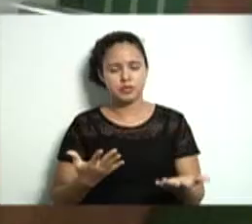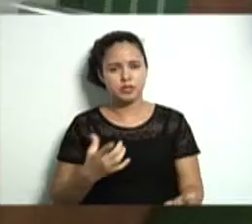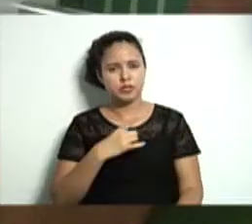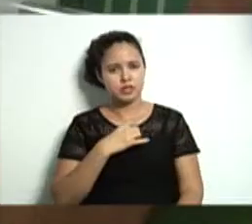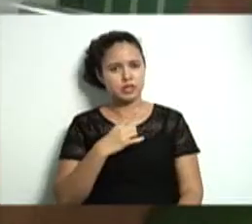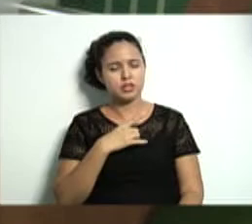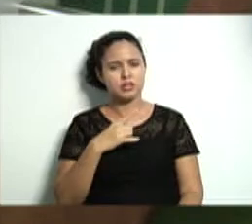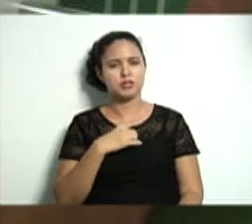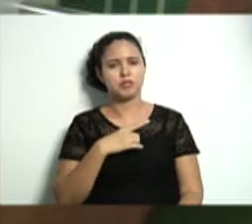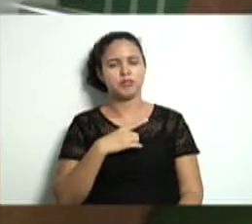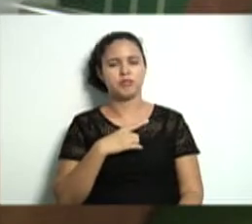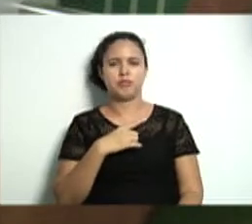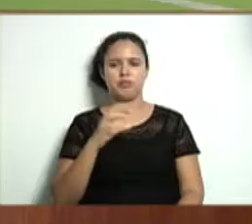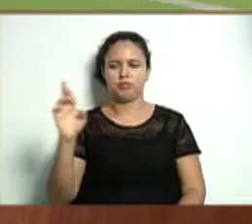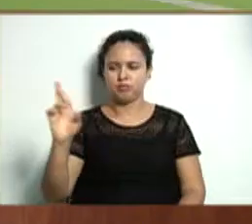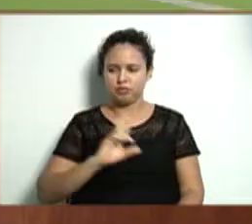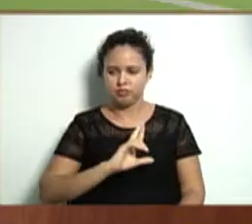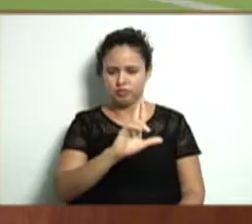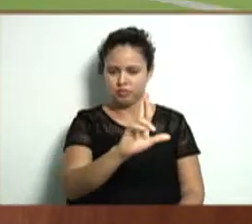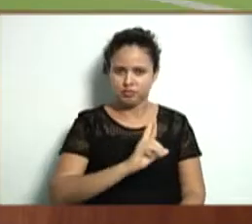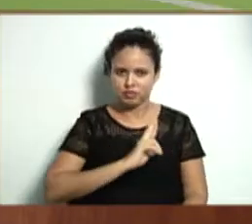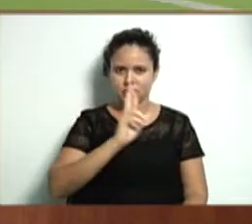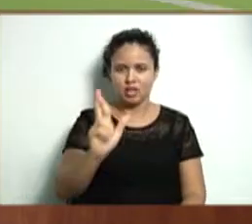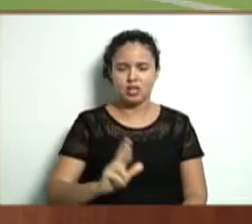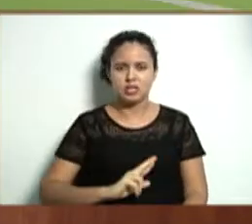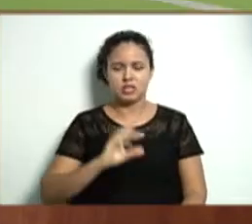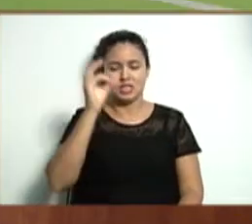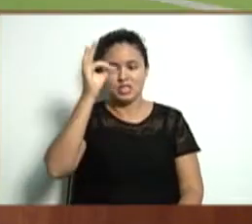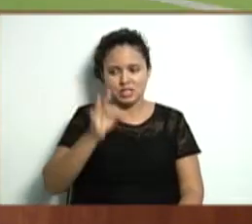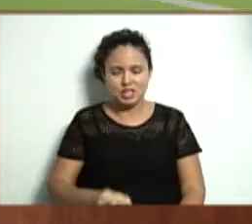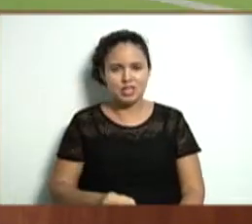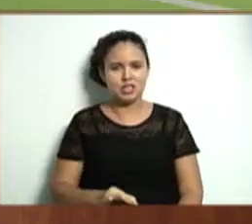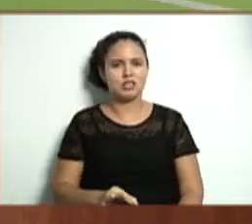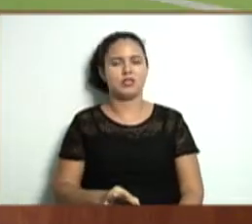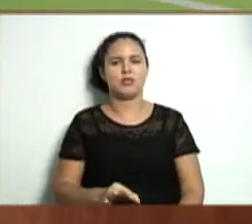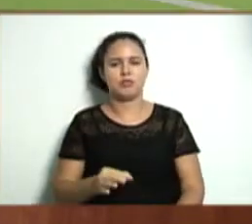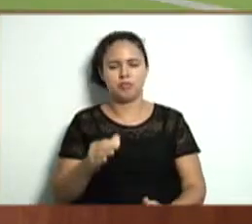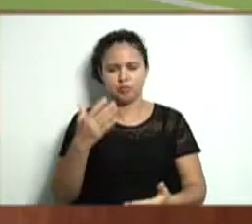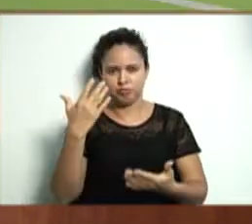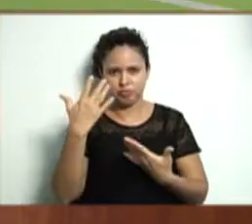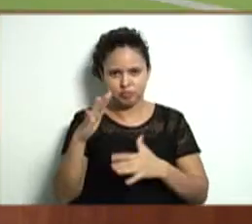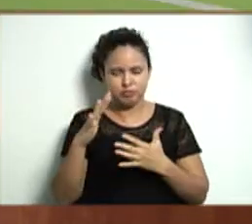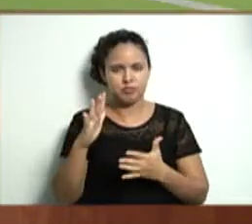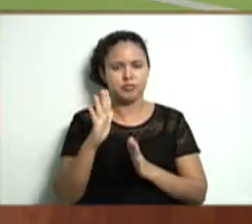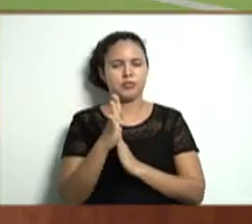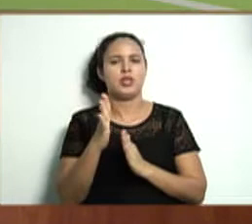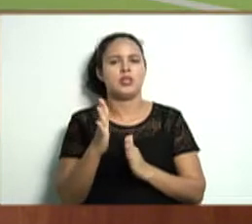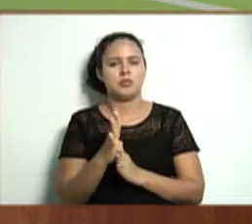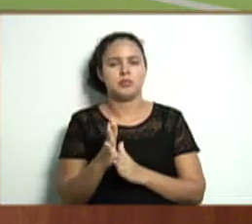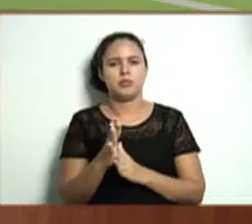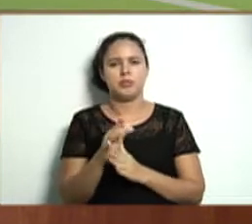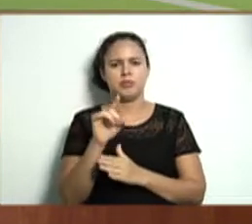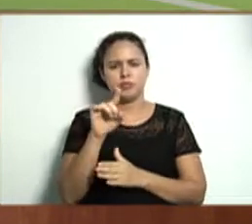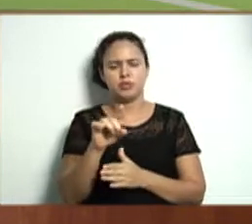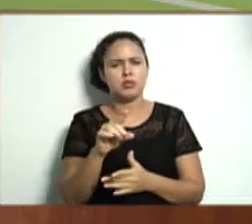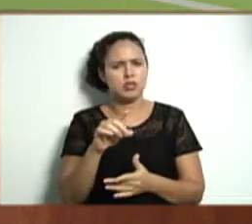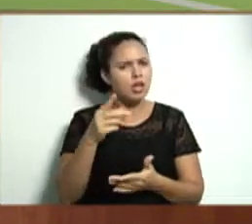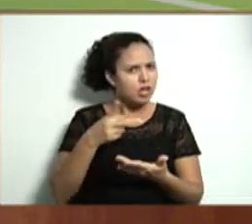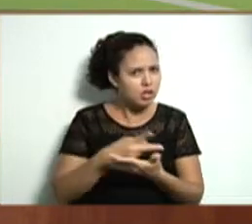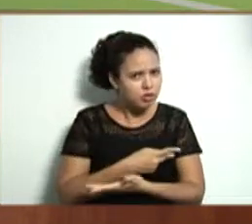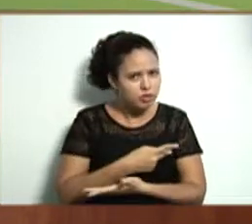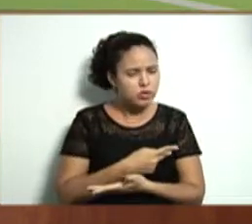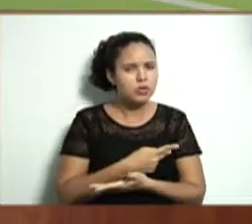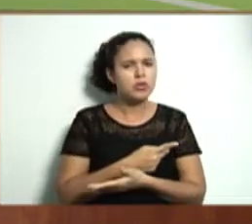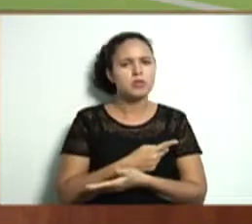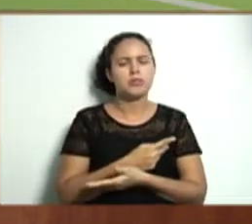postou corretamente, parabéns aí para todos aqueles que fizeram o exercício, para você que fez o exercício e não acertou tudo, mas